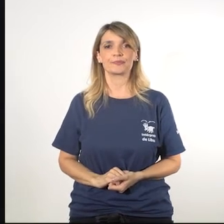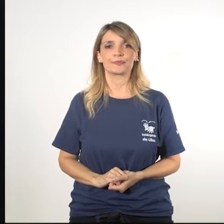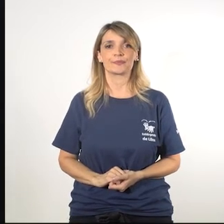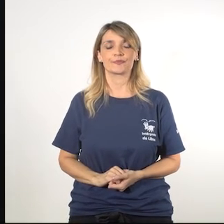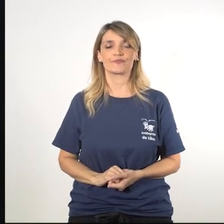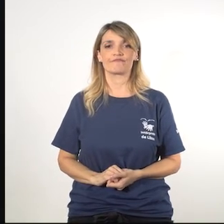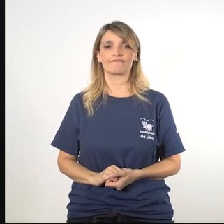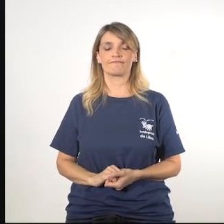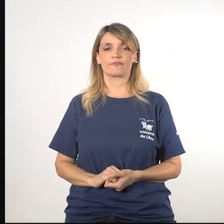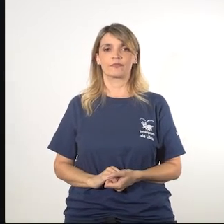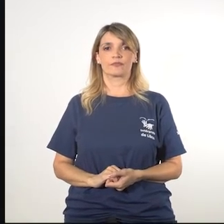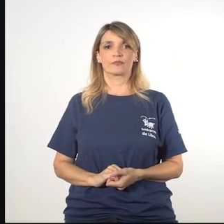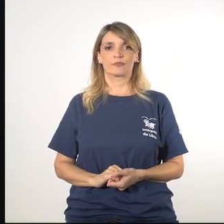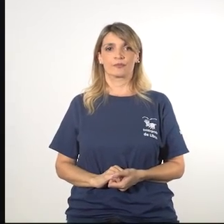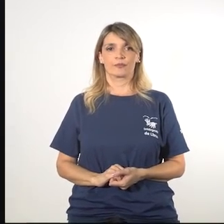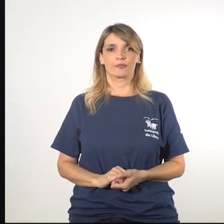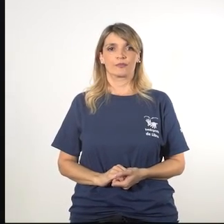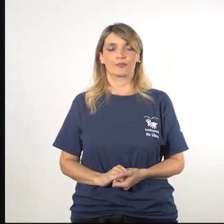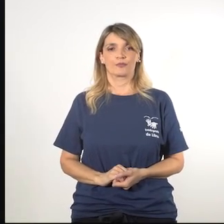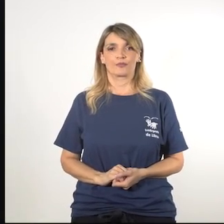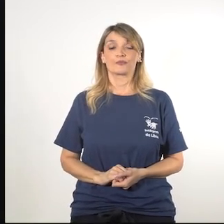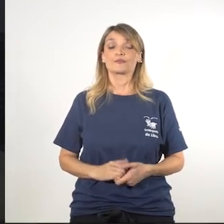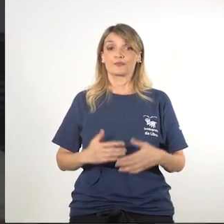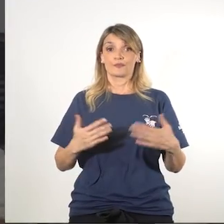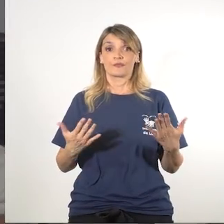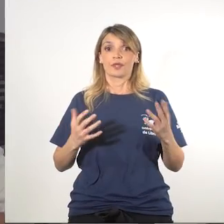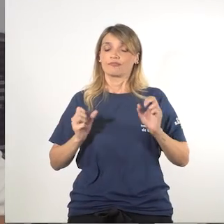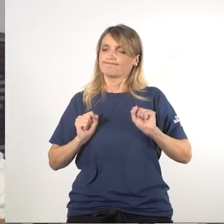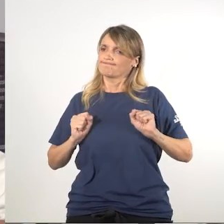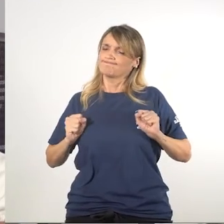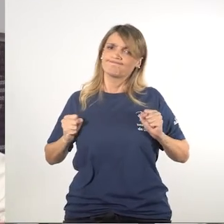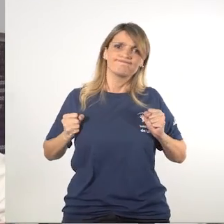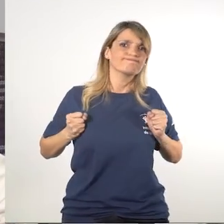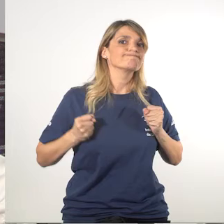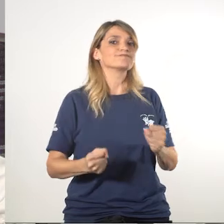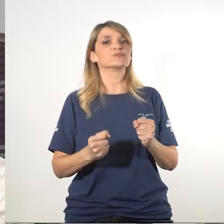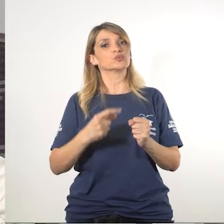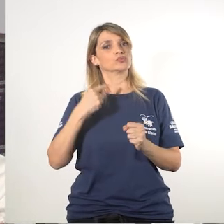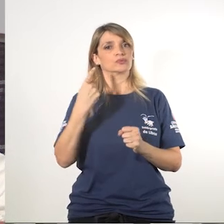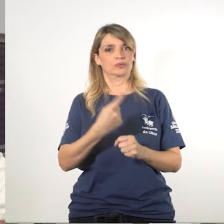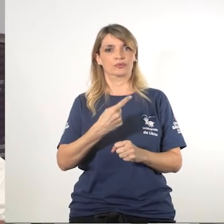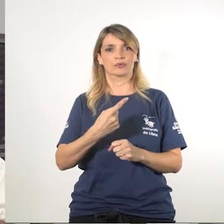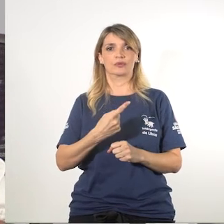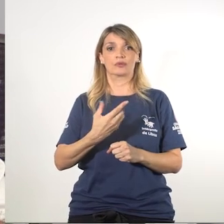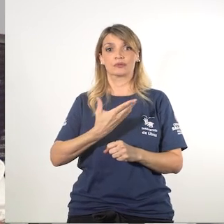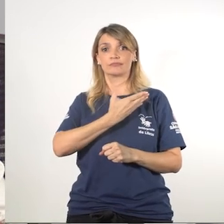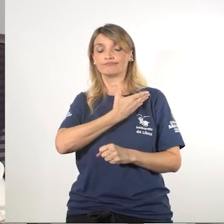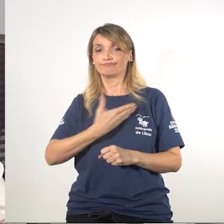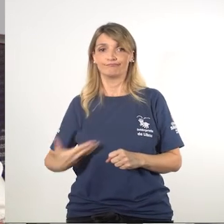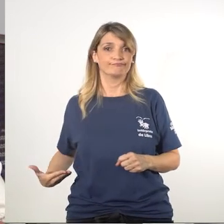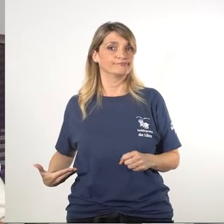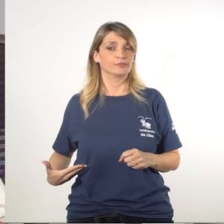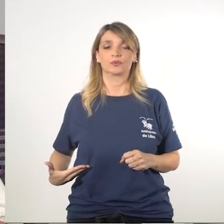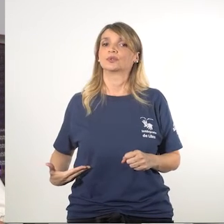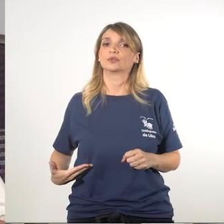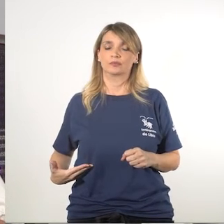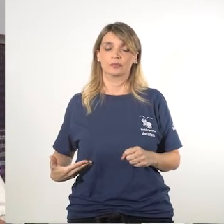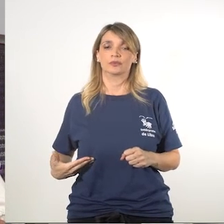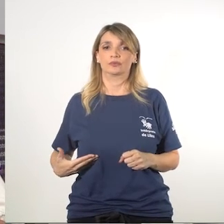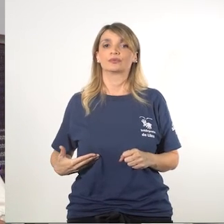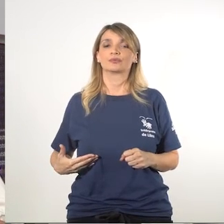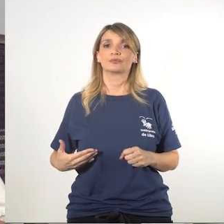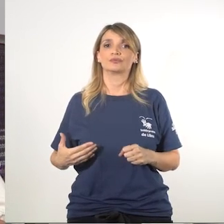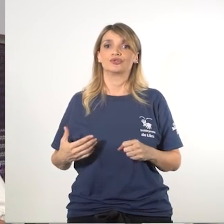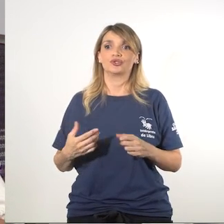nós, o esforço hoje, unicamente, né, do poder público, no sentido de aumentar